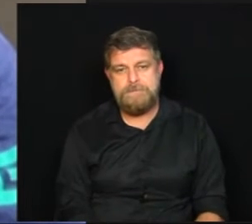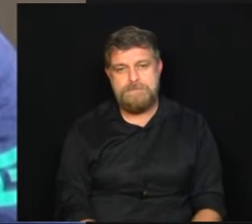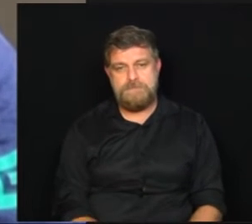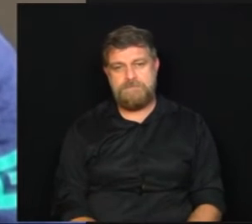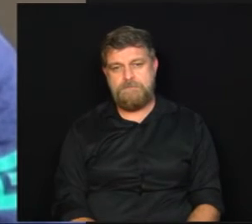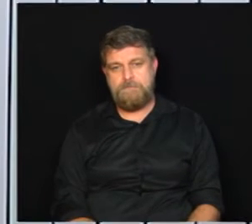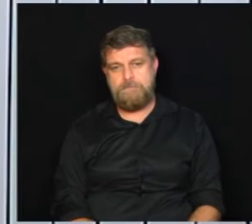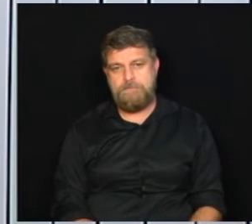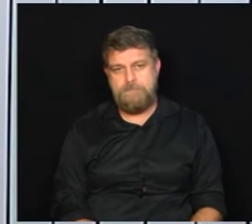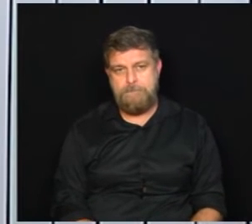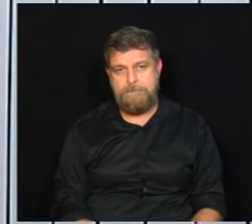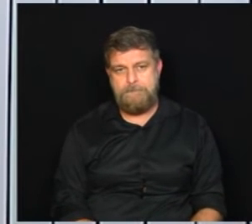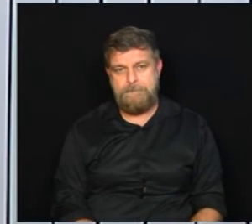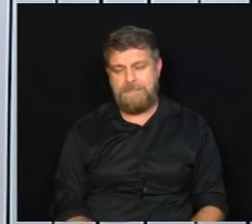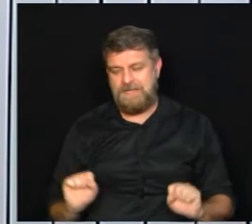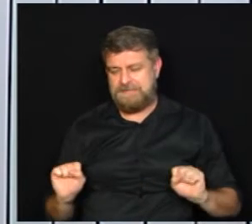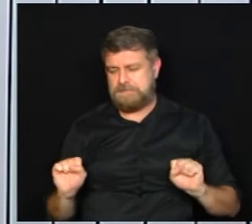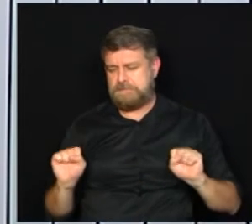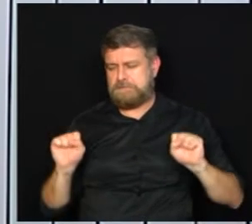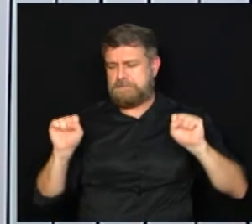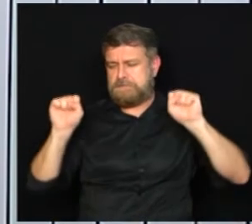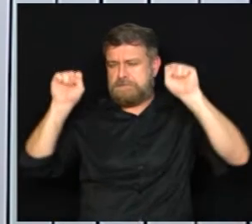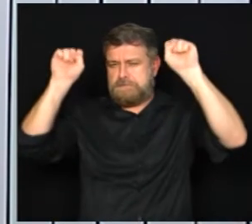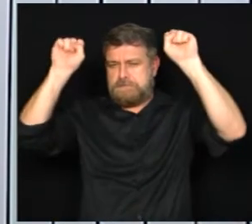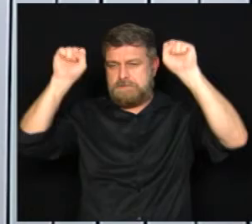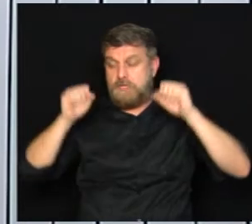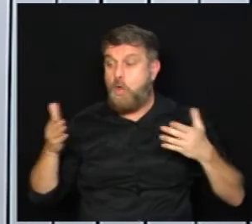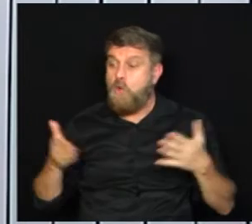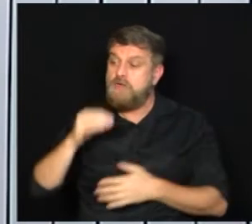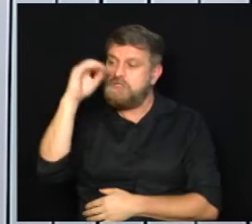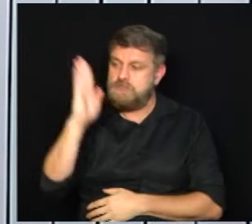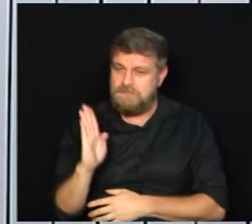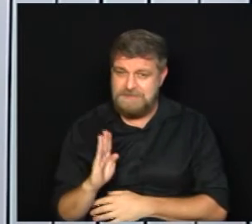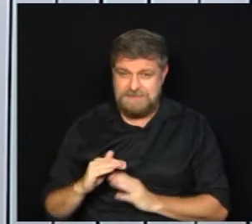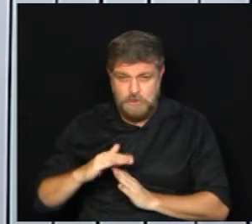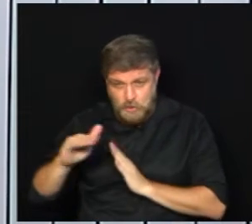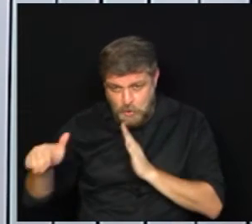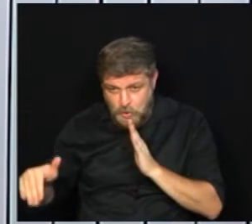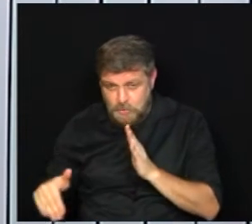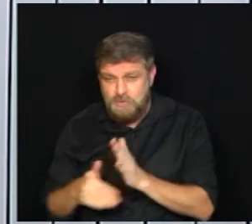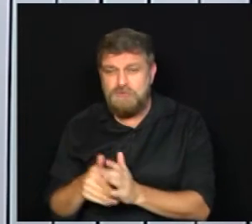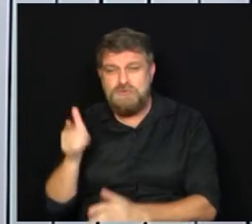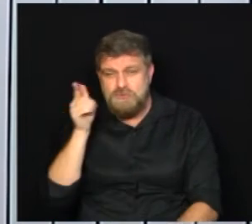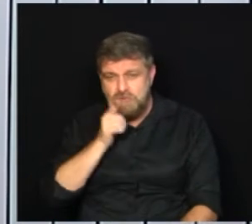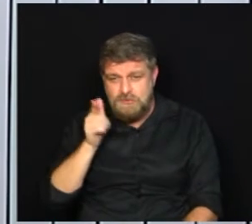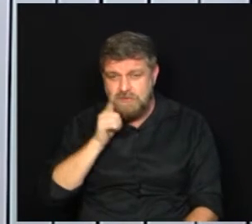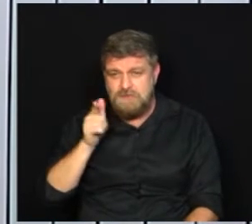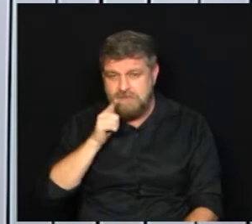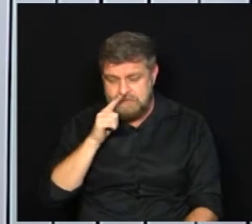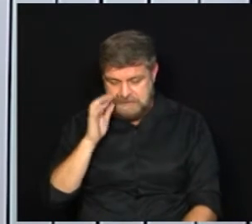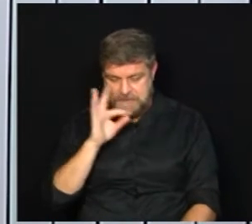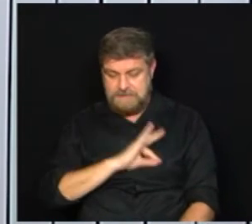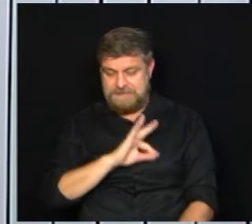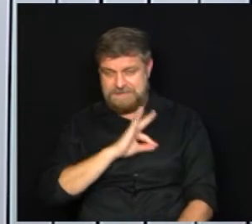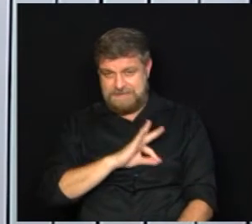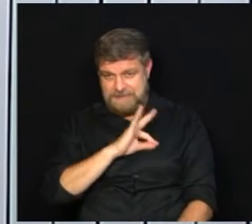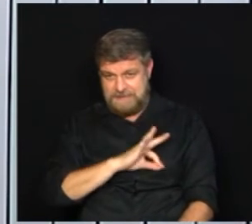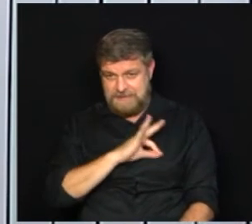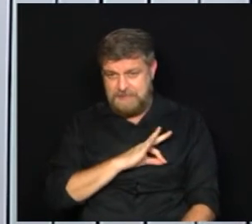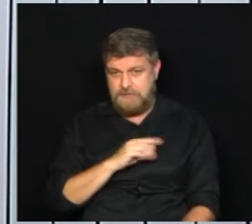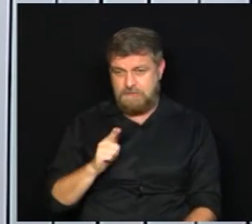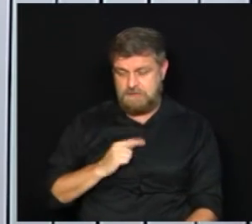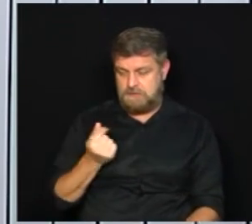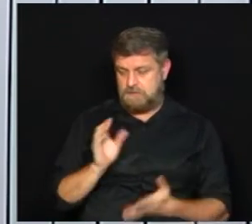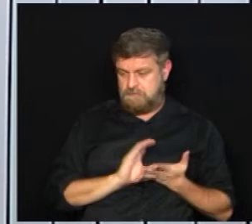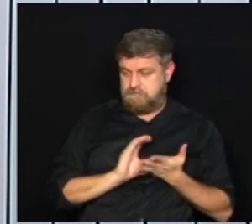é a realidade do levantamento de peso hoje no Brasil? Todos os atletas, eles conseguem se sustentar? Vocês recebem